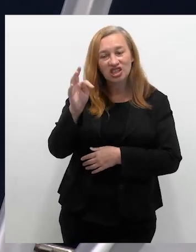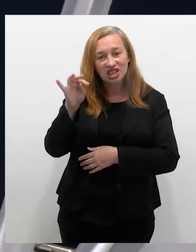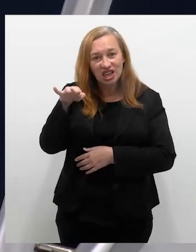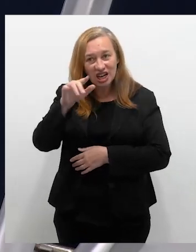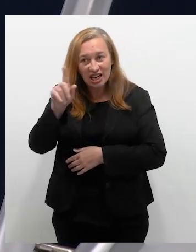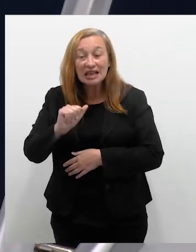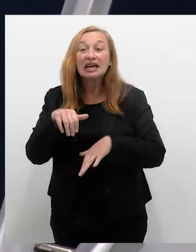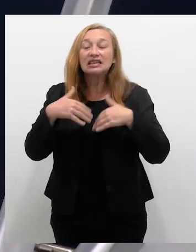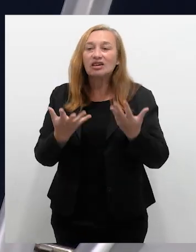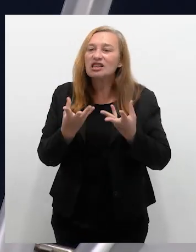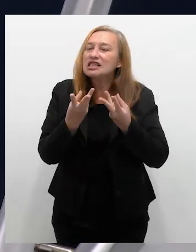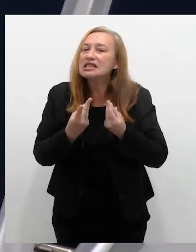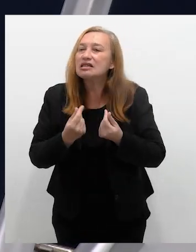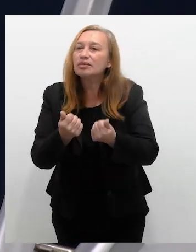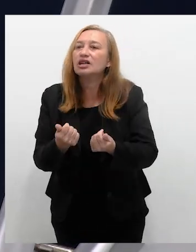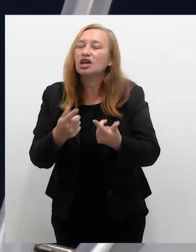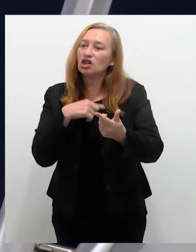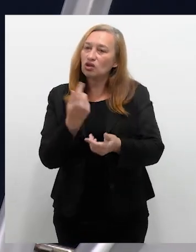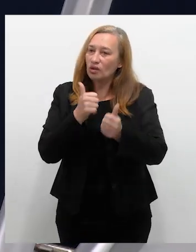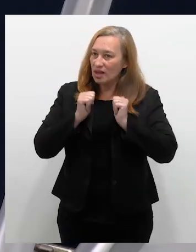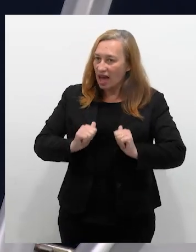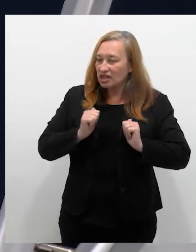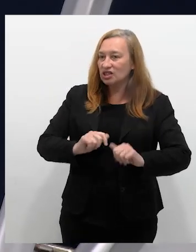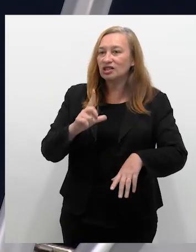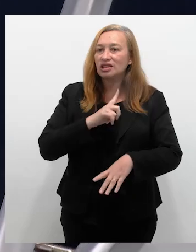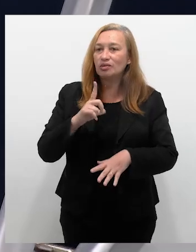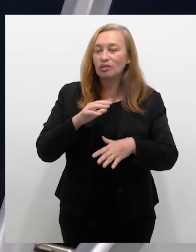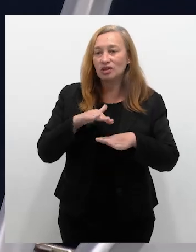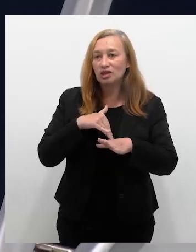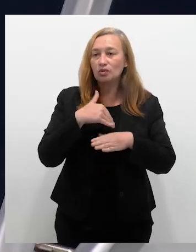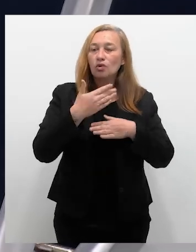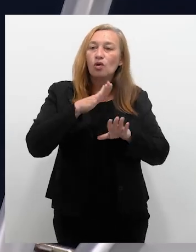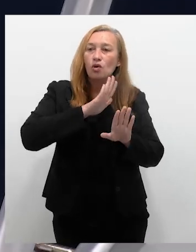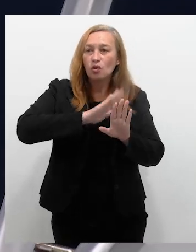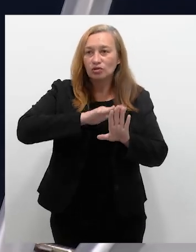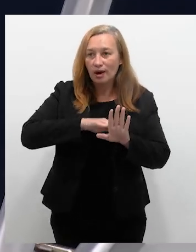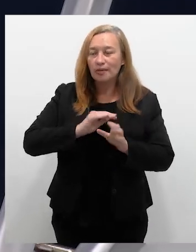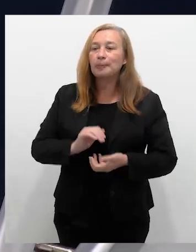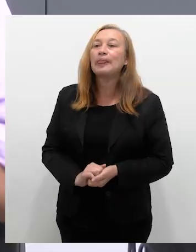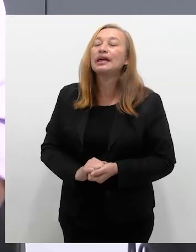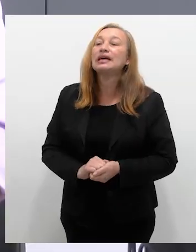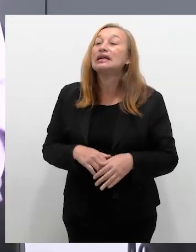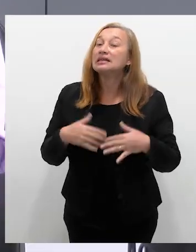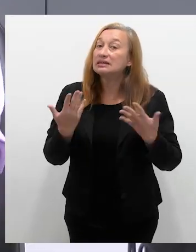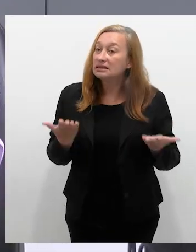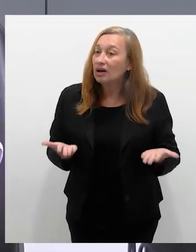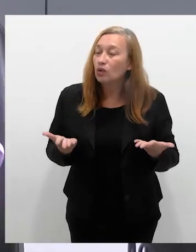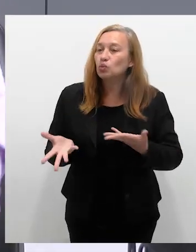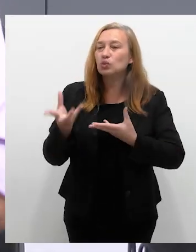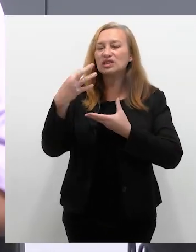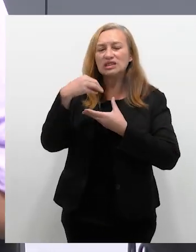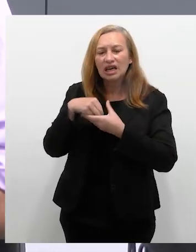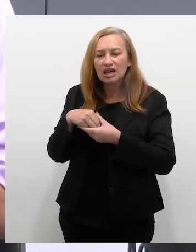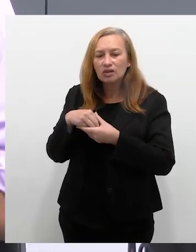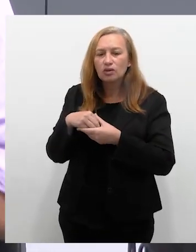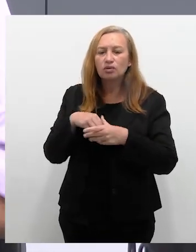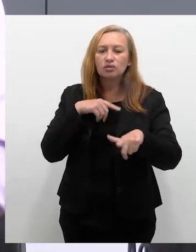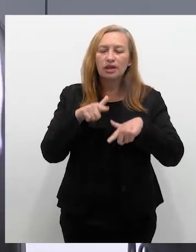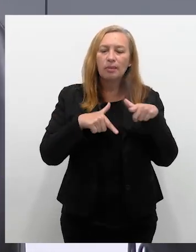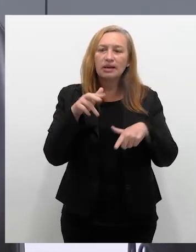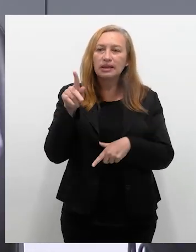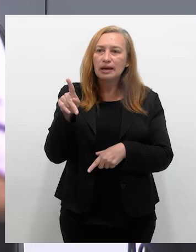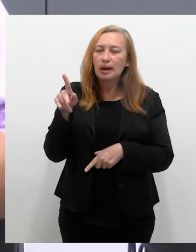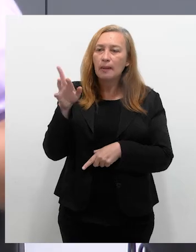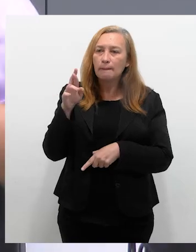nós, artistas, temos, ajuda muito quando a gente está do outro lado. Sim. Agora, dentro do trabalho